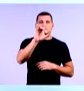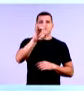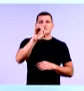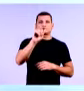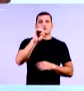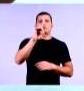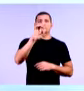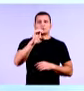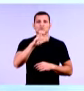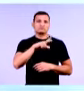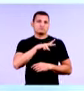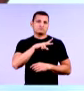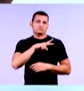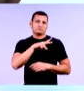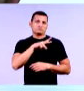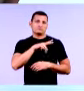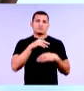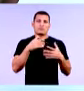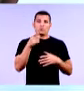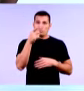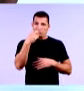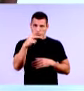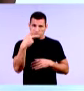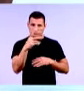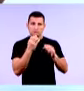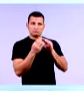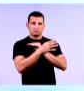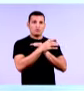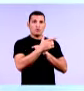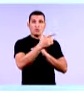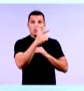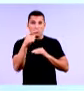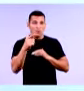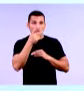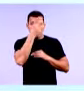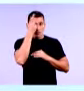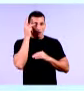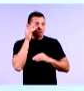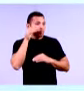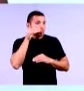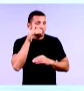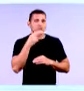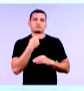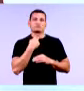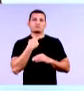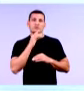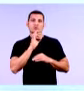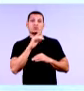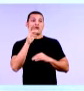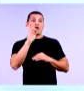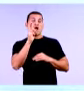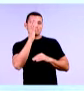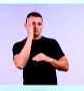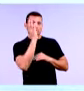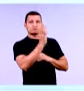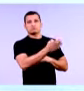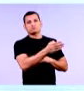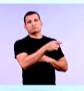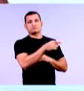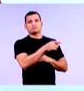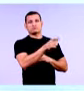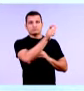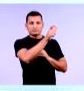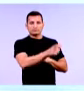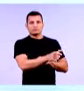a sua mensagem não pode ficar aí à mercê das outras pessoas. Ela tem que ser entregue somente a quem foi interessada, ou ao computador, ou